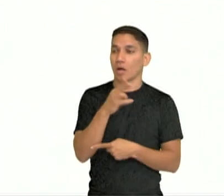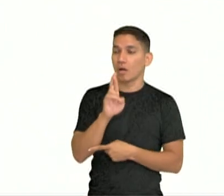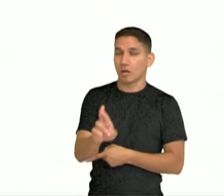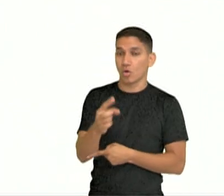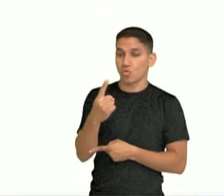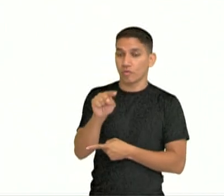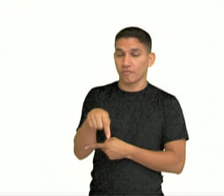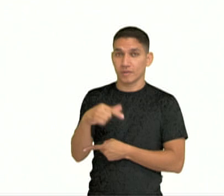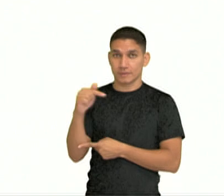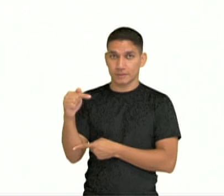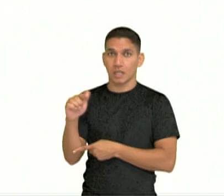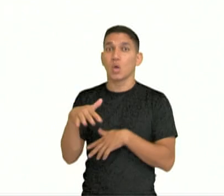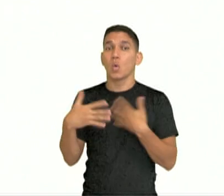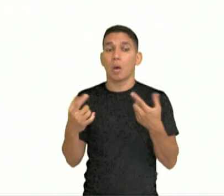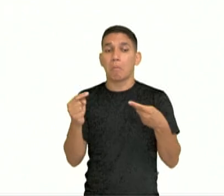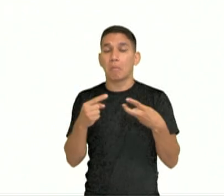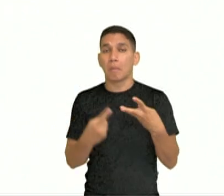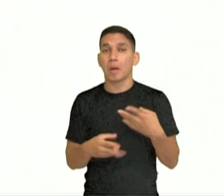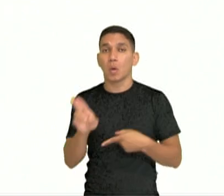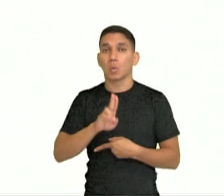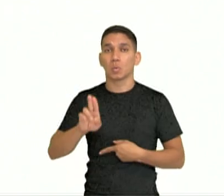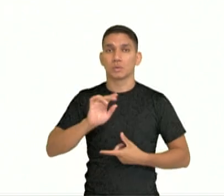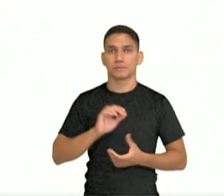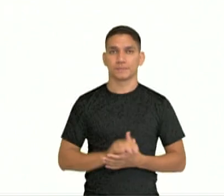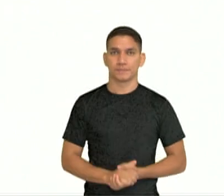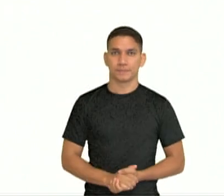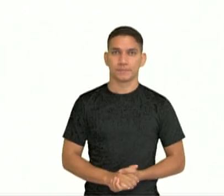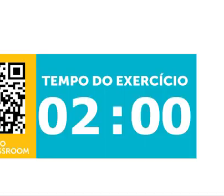relações que você vai usar para calcular essa diagonal?